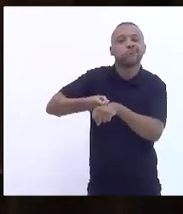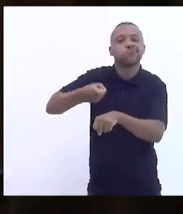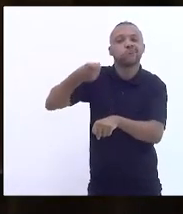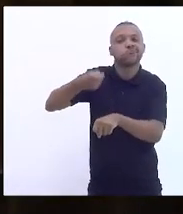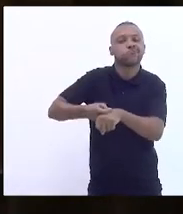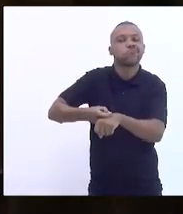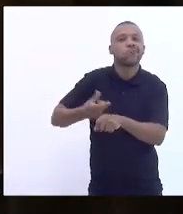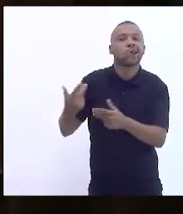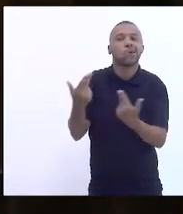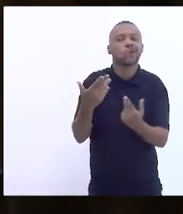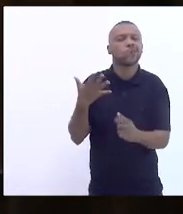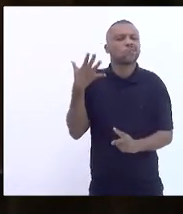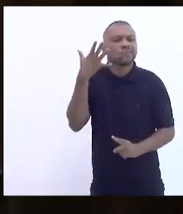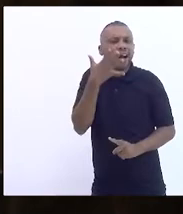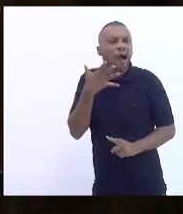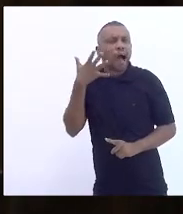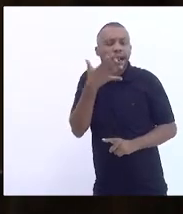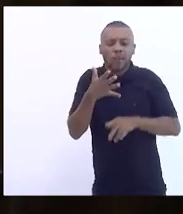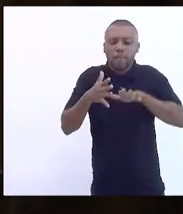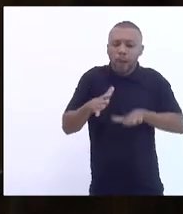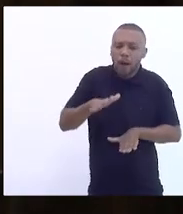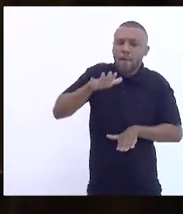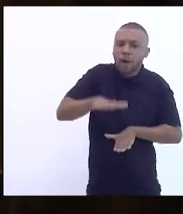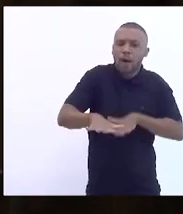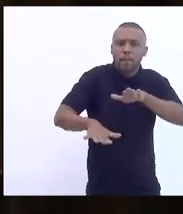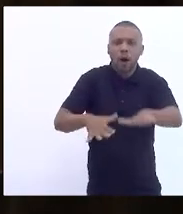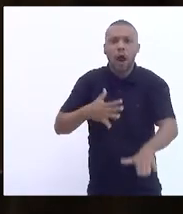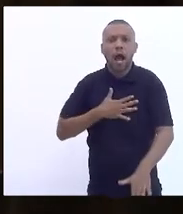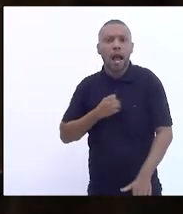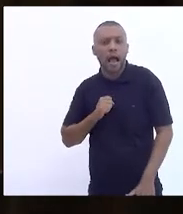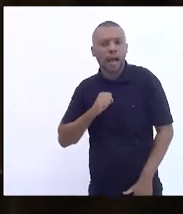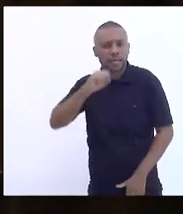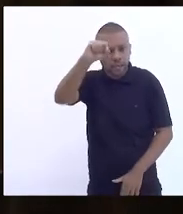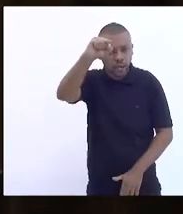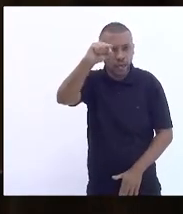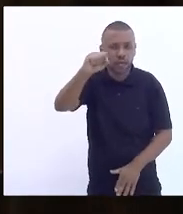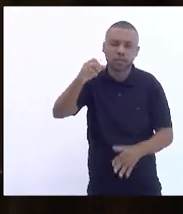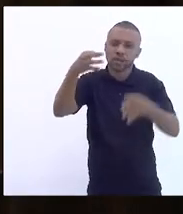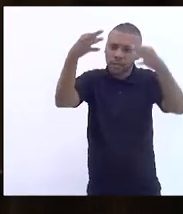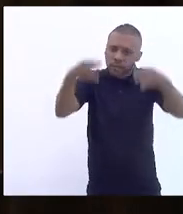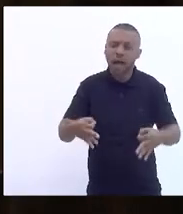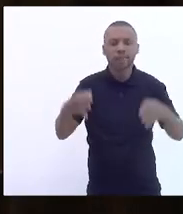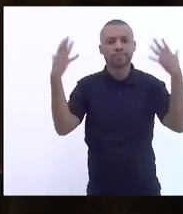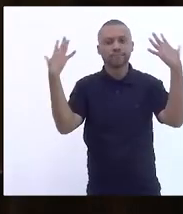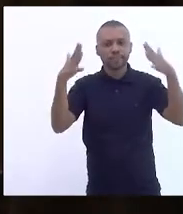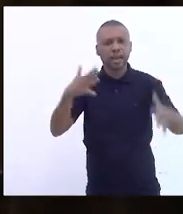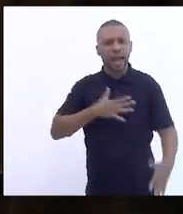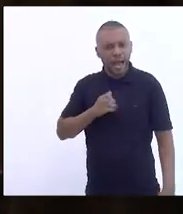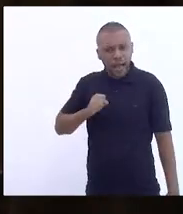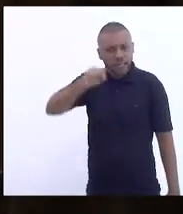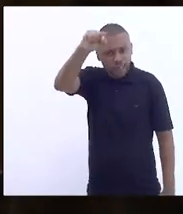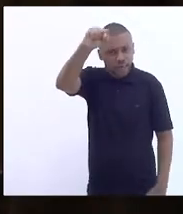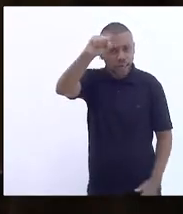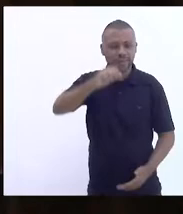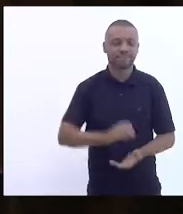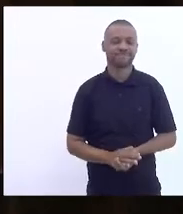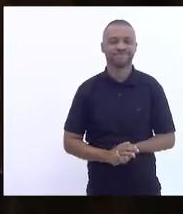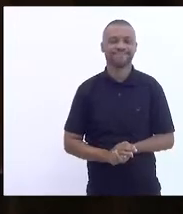endurecer também as nossas falas dos nossos passos Axé acho que é isso aí eu passei